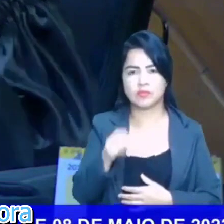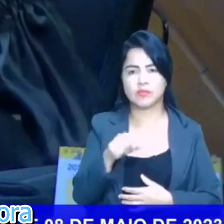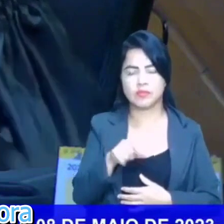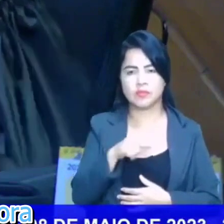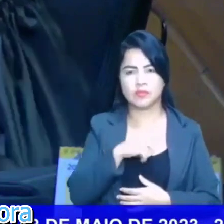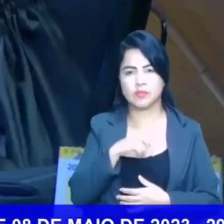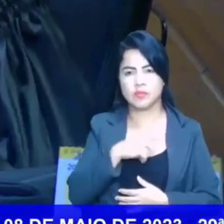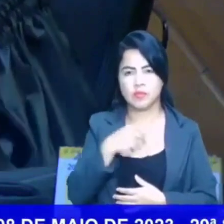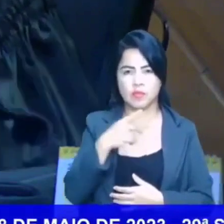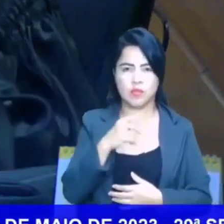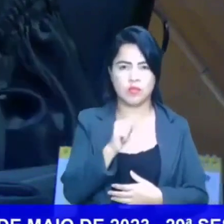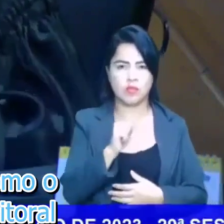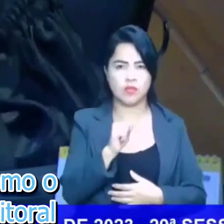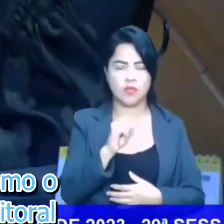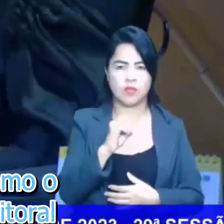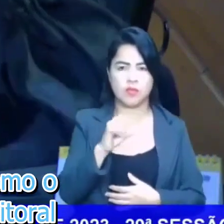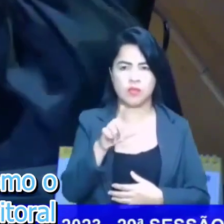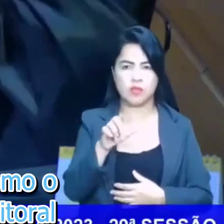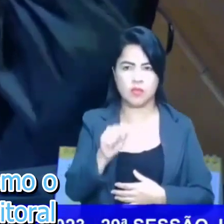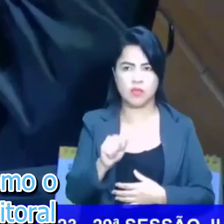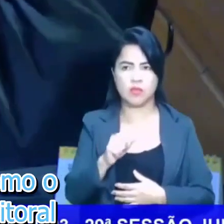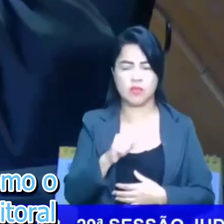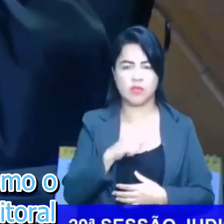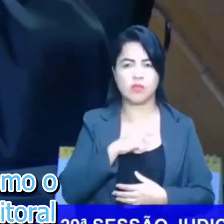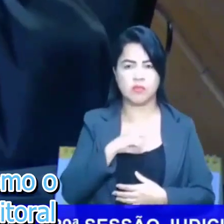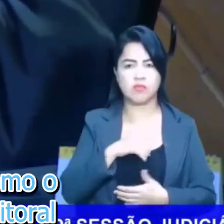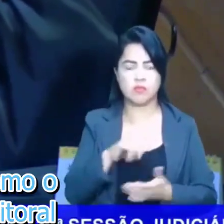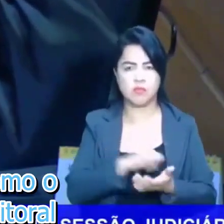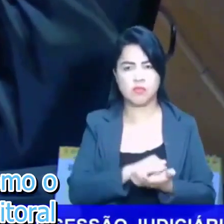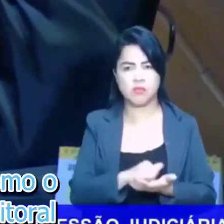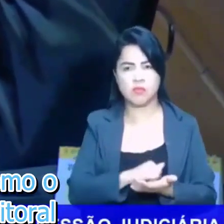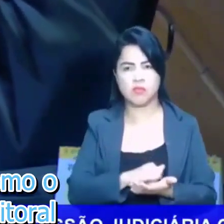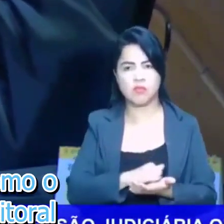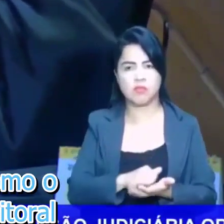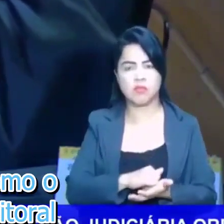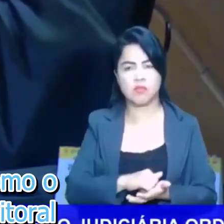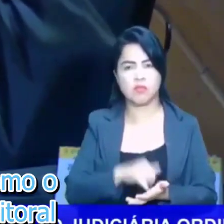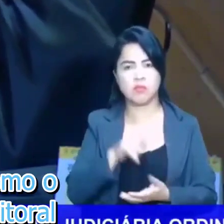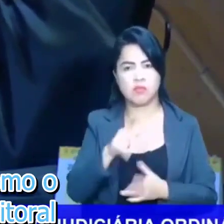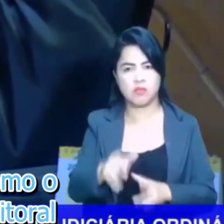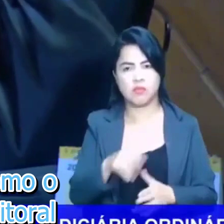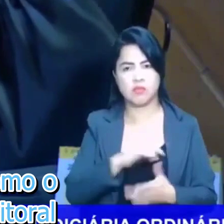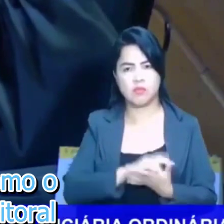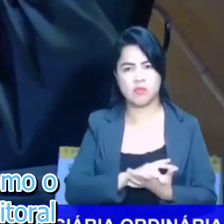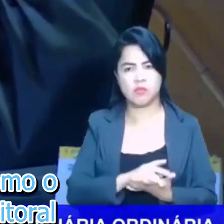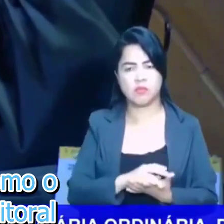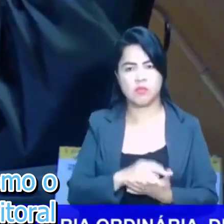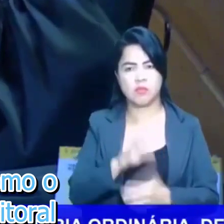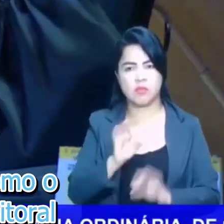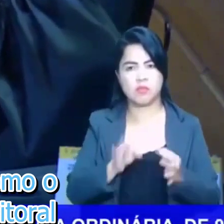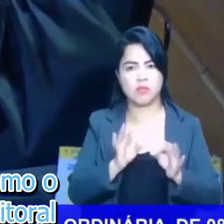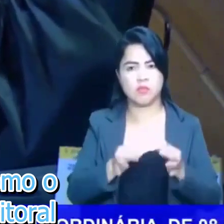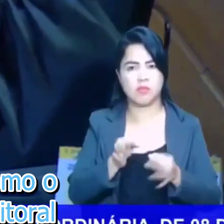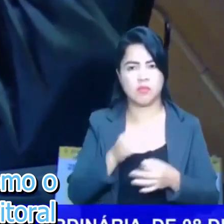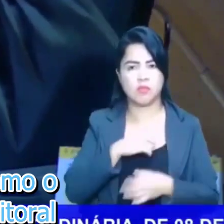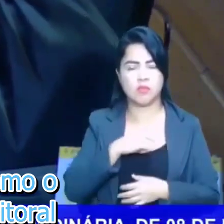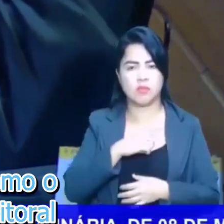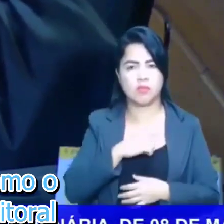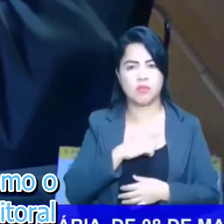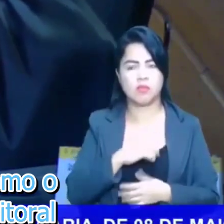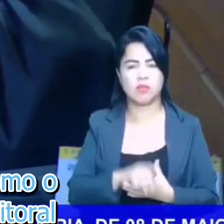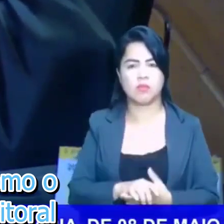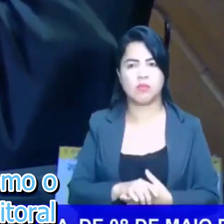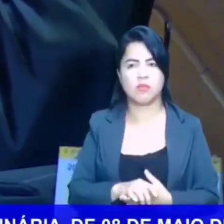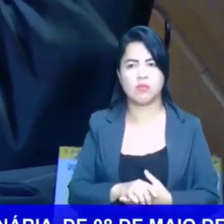magistrada, doutora Paola, ele foi registrado na circunscrição, porque, como o TRE julga as matérias relacionadas com o pleito